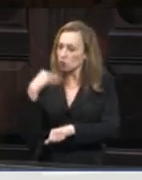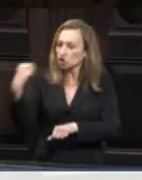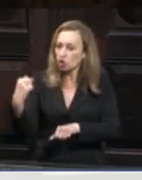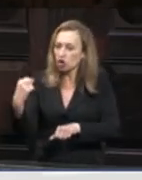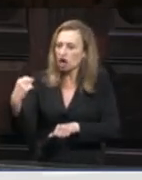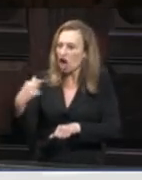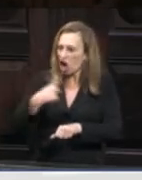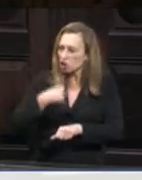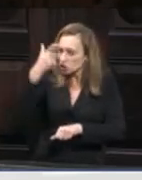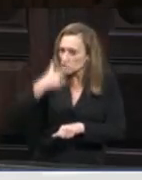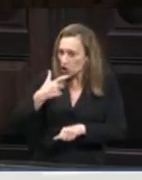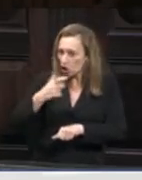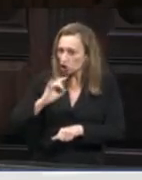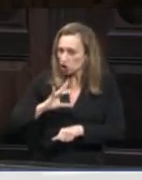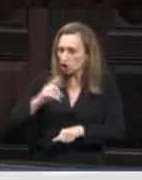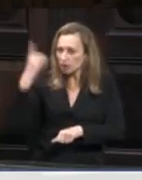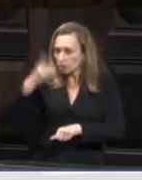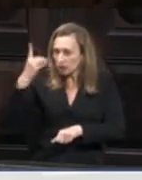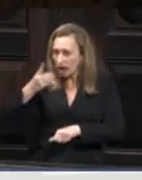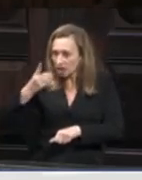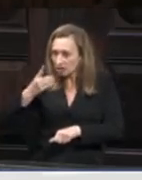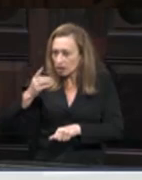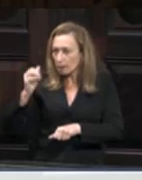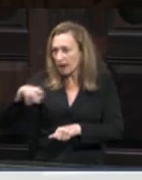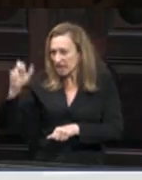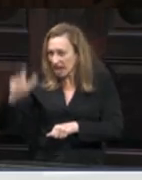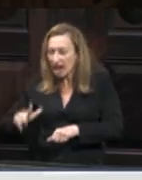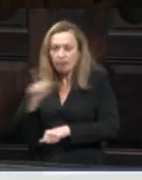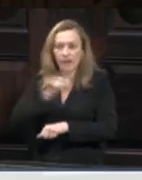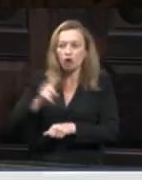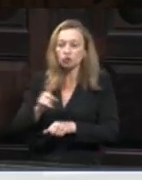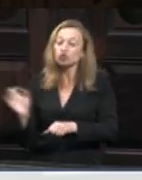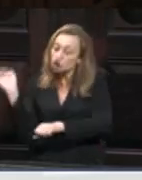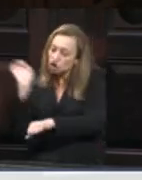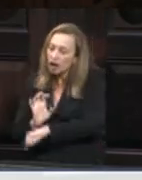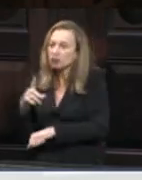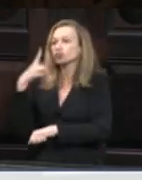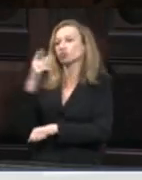deputado de Maricá, eu sou deputado do estado do Rio de Janeiro. Muito obrigado, presidente.